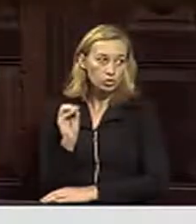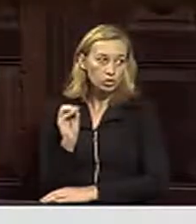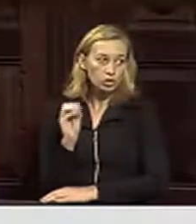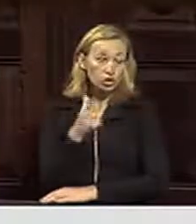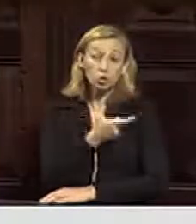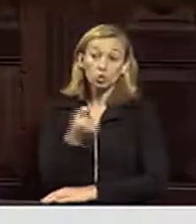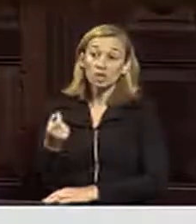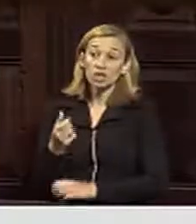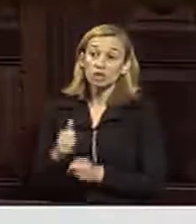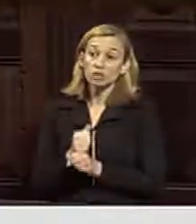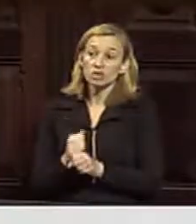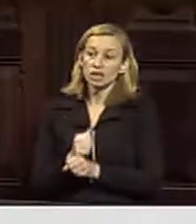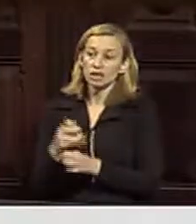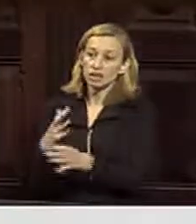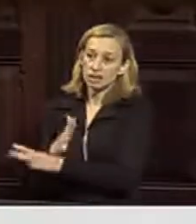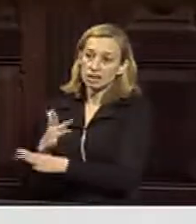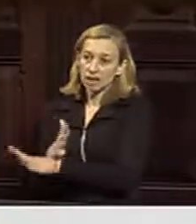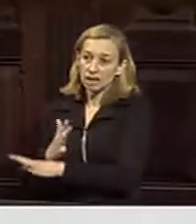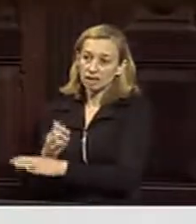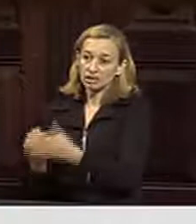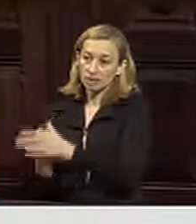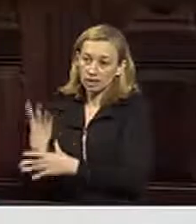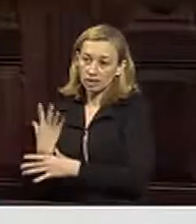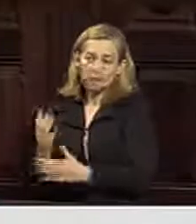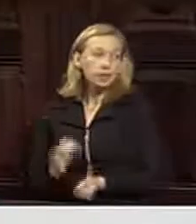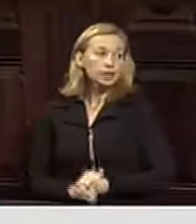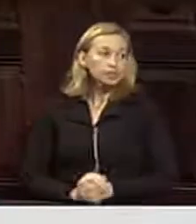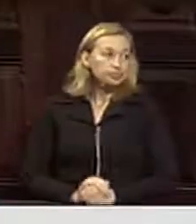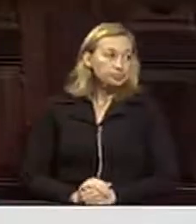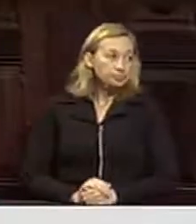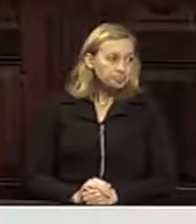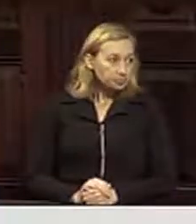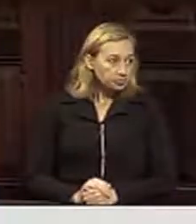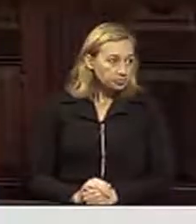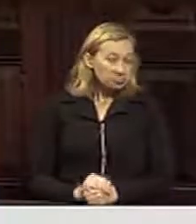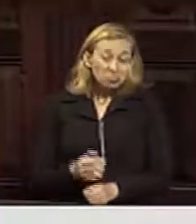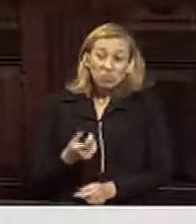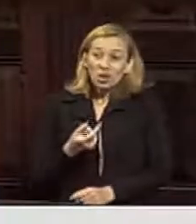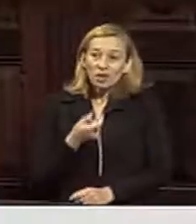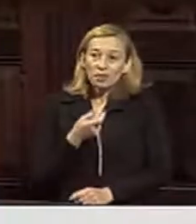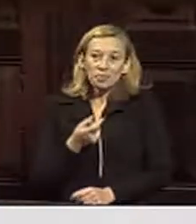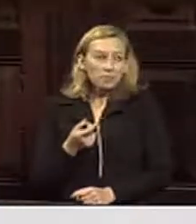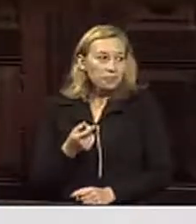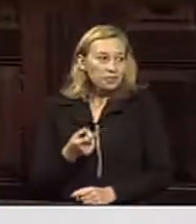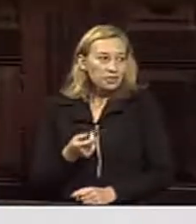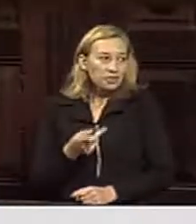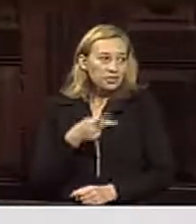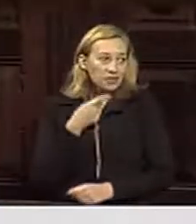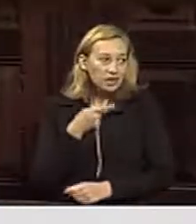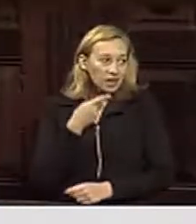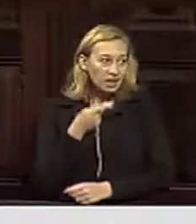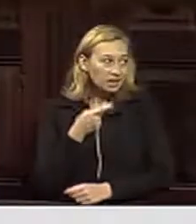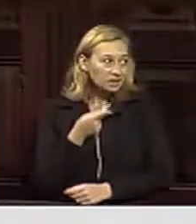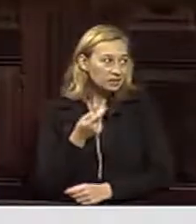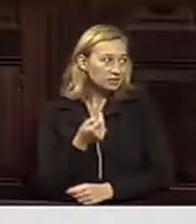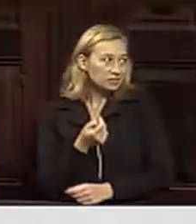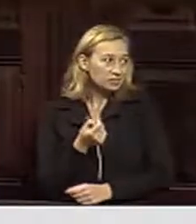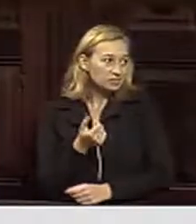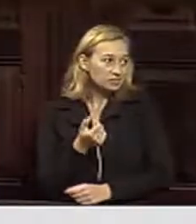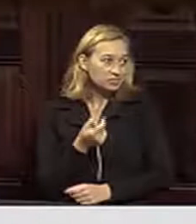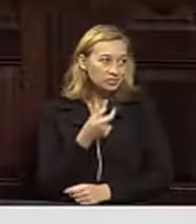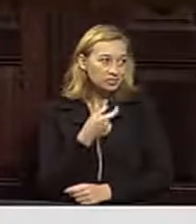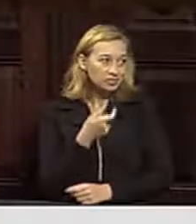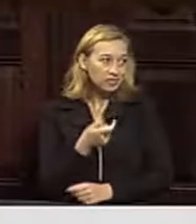anos da sua fundação. E aí, usando um pouco as palavras do deputado Jânio, que aqui me antecedeu, a